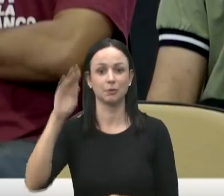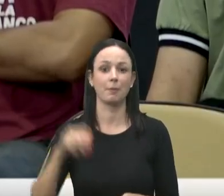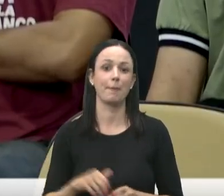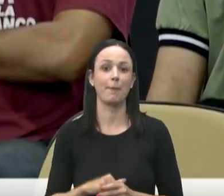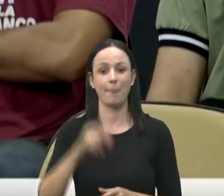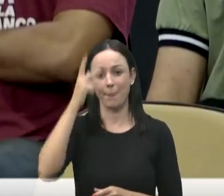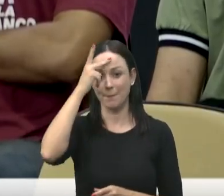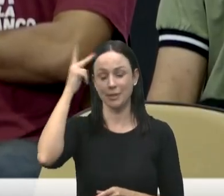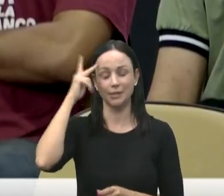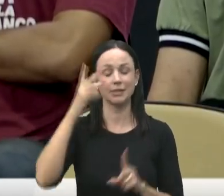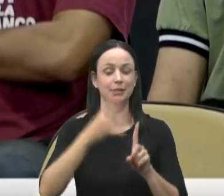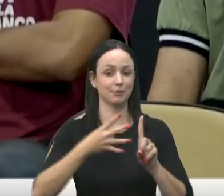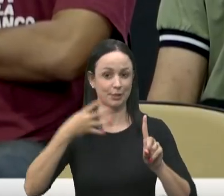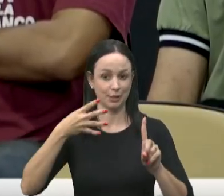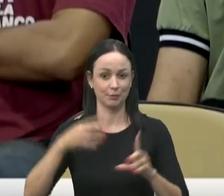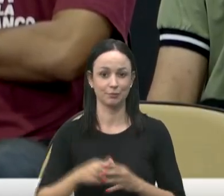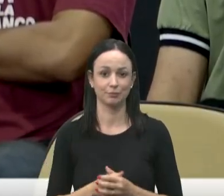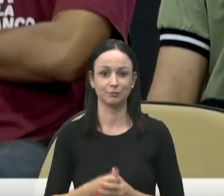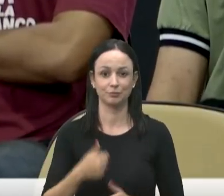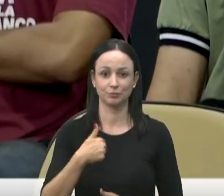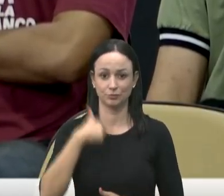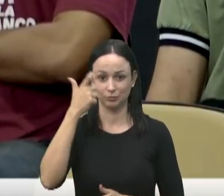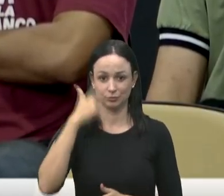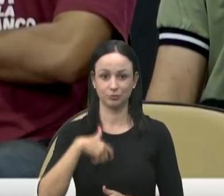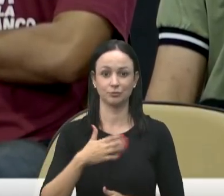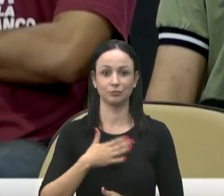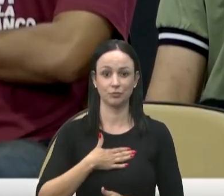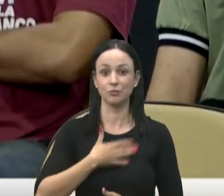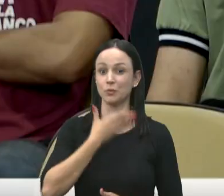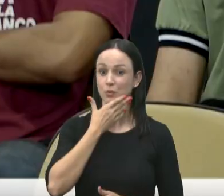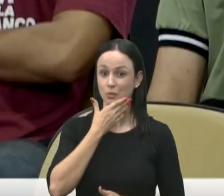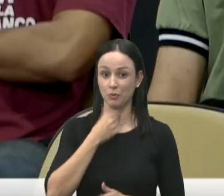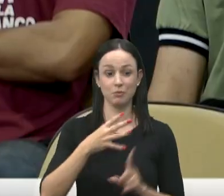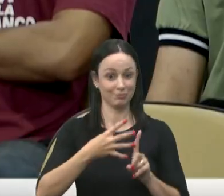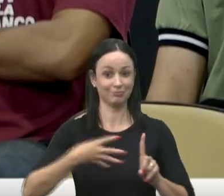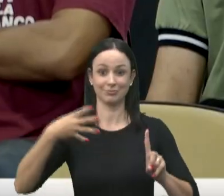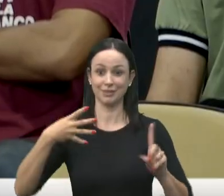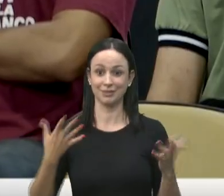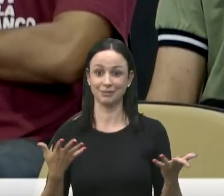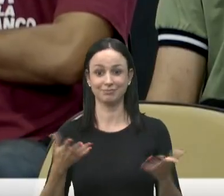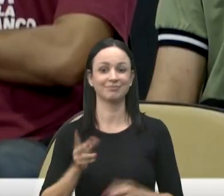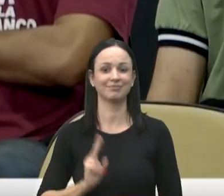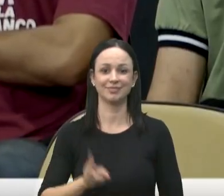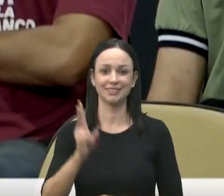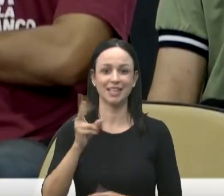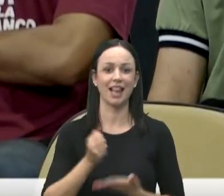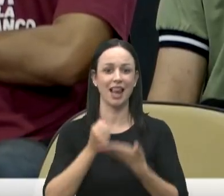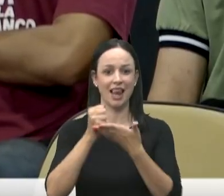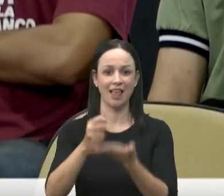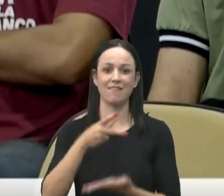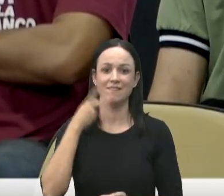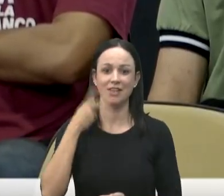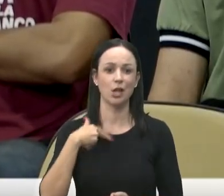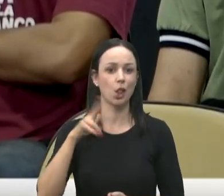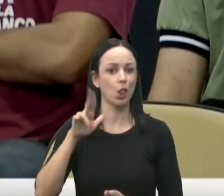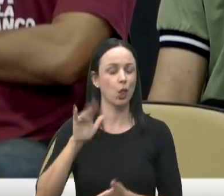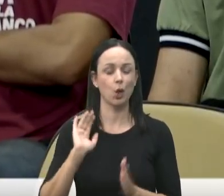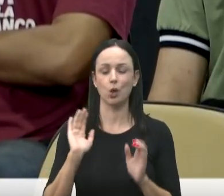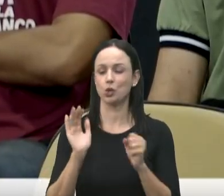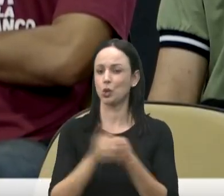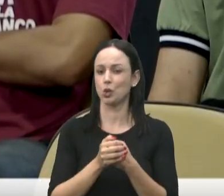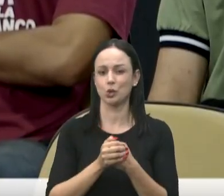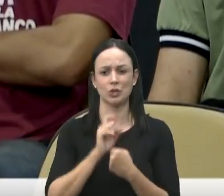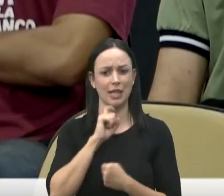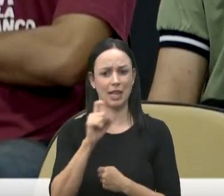principalmente das pessoas LGBT. Eu, obviamente, sou um homem LGBT. E a gente sempre leva essa fala, e eu nunca escondi isso de